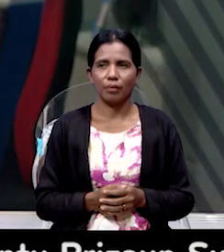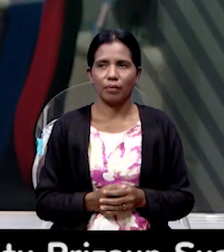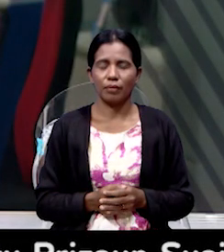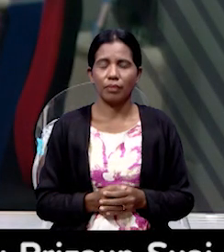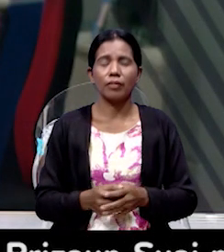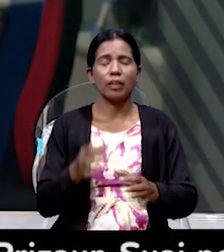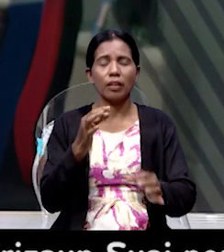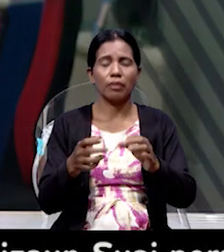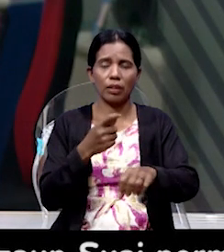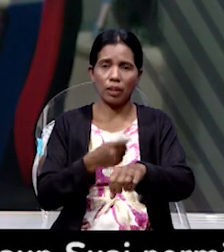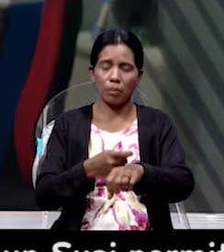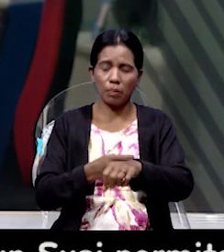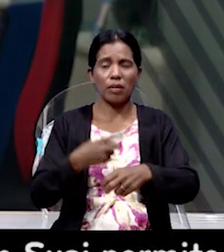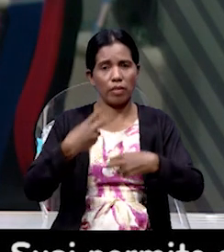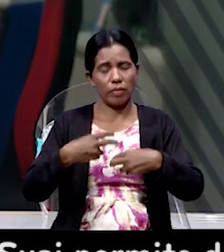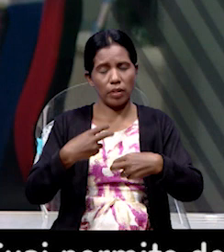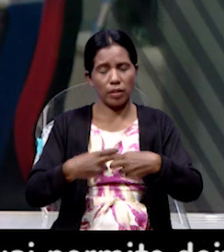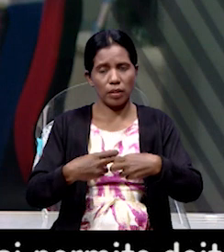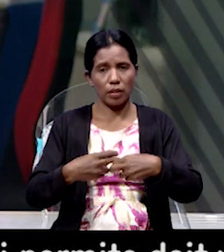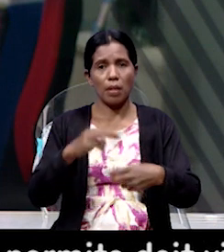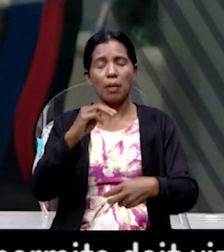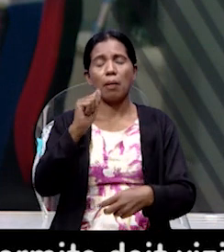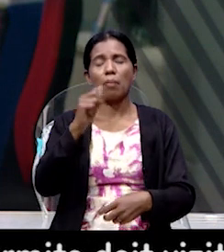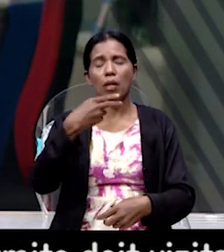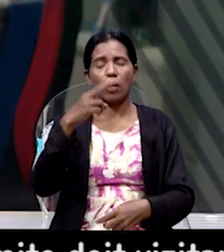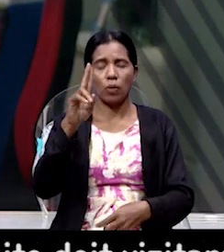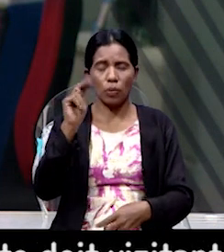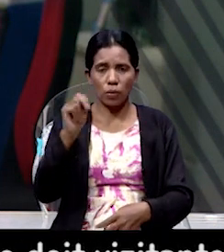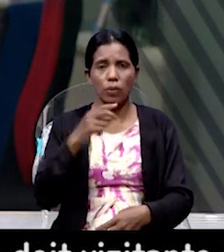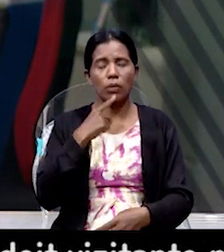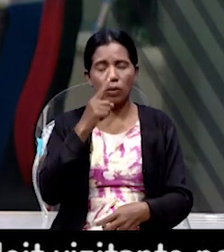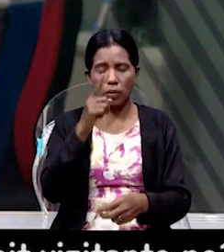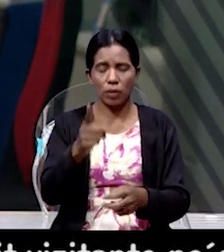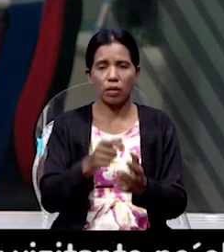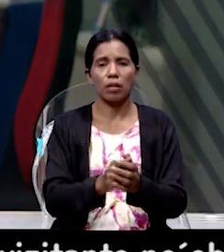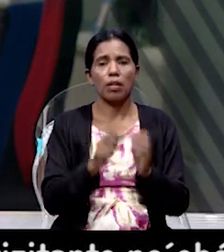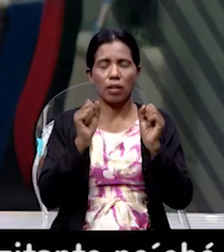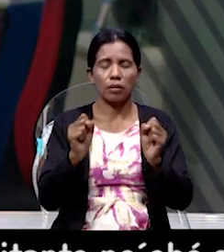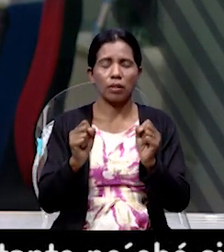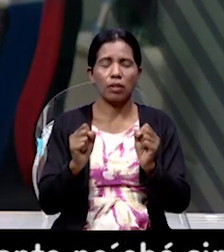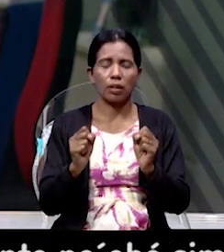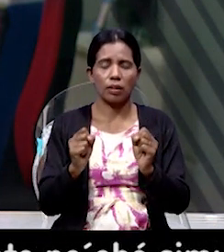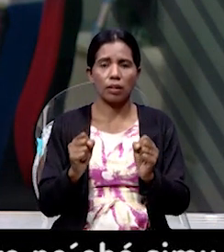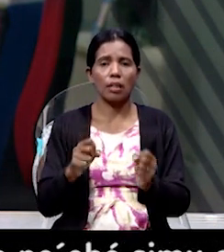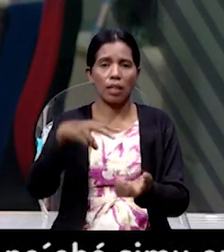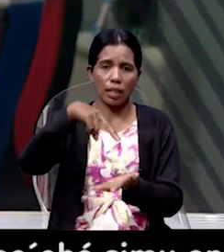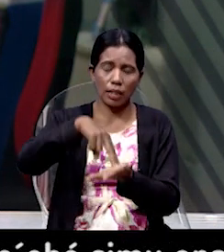Maski ia situasaun difisil, sadozu mahunu karmeting na fatin ini prinsipiu hari na saun Timor